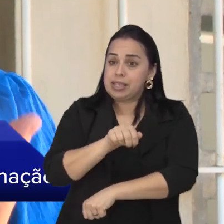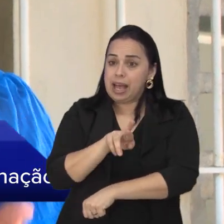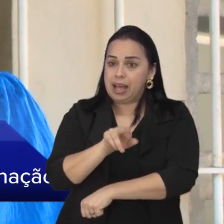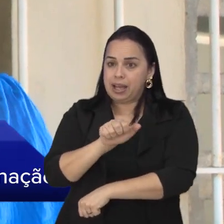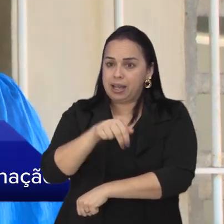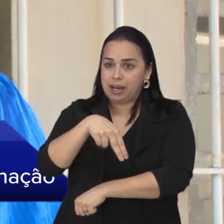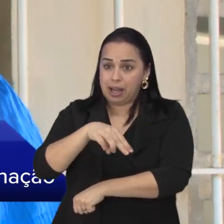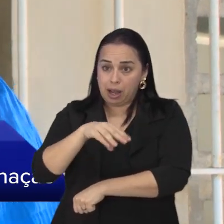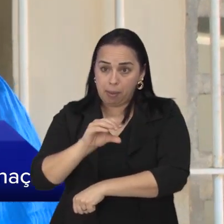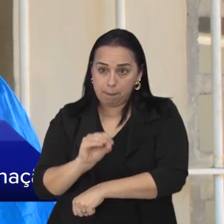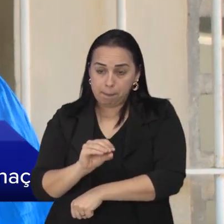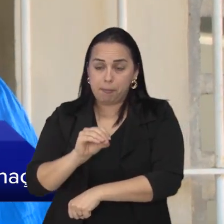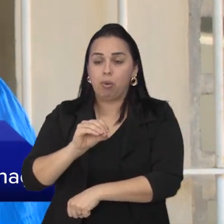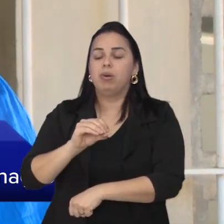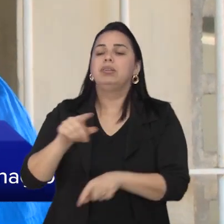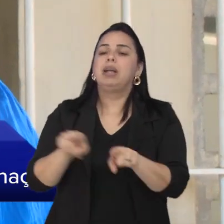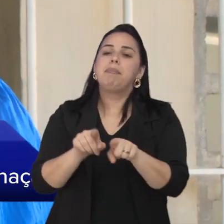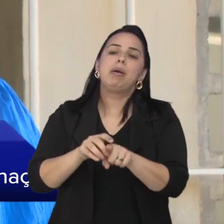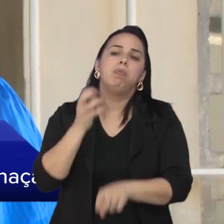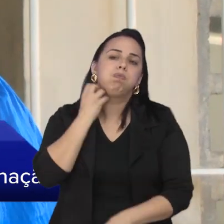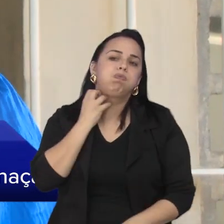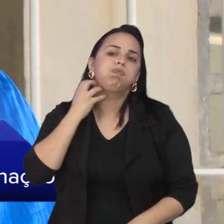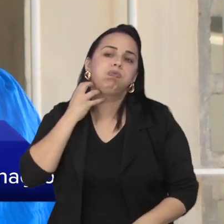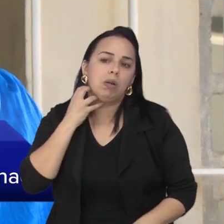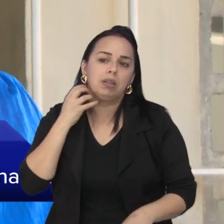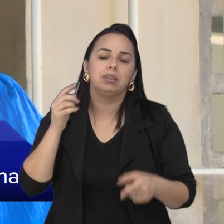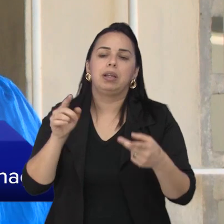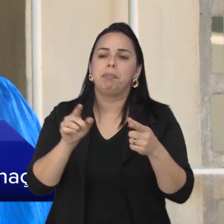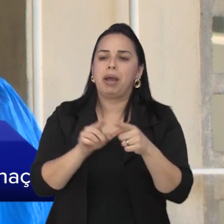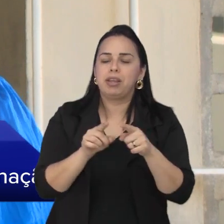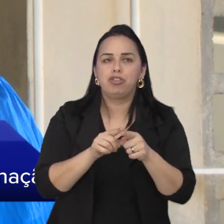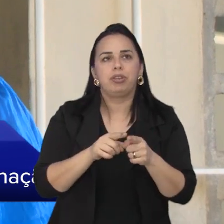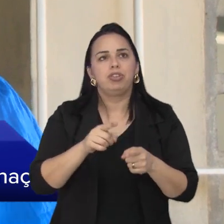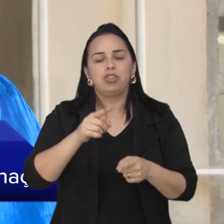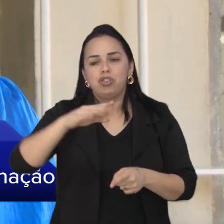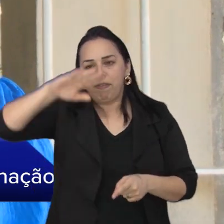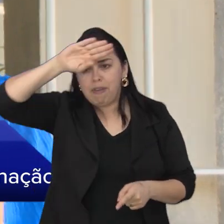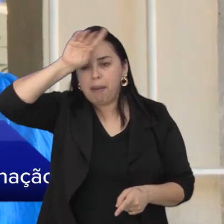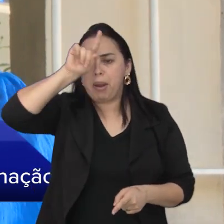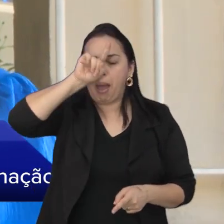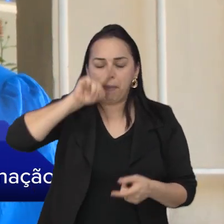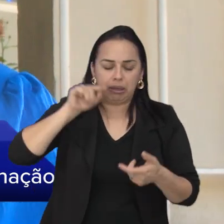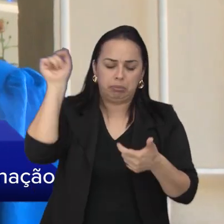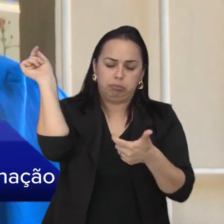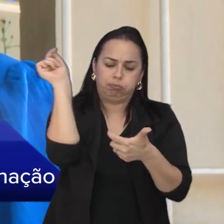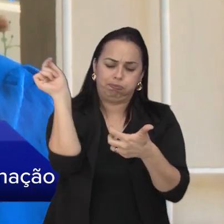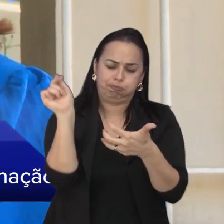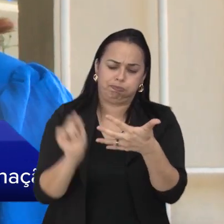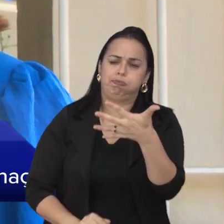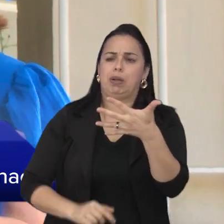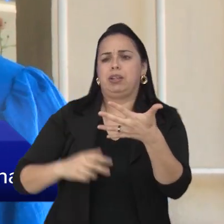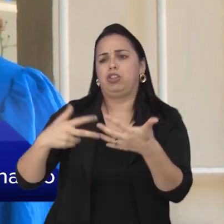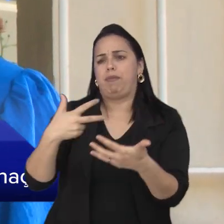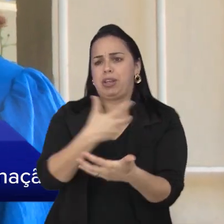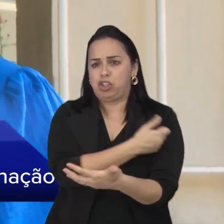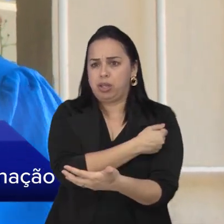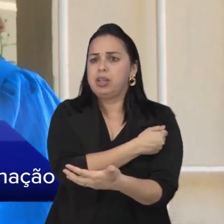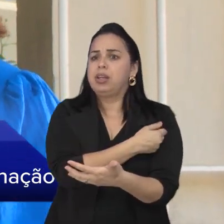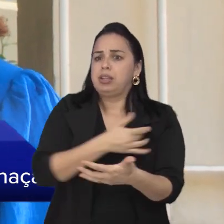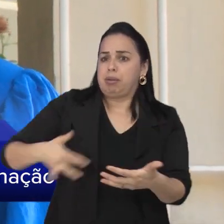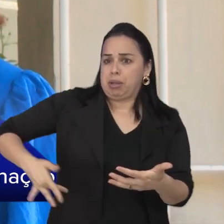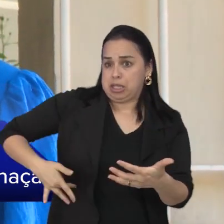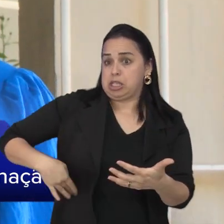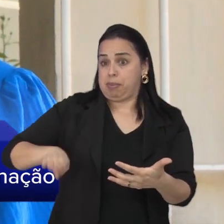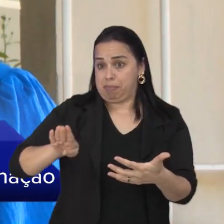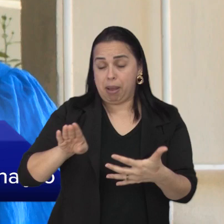importante, combinada com cachumba e rubéola, fazer vacina de febre amarela, vacina de... tem uma infinidade de vacinas